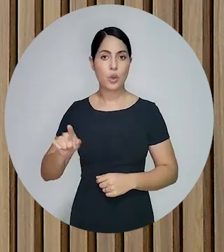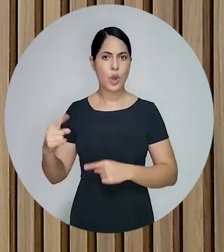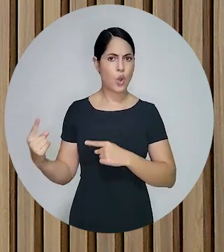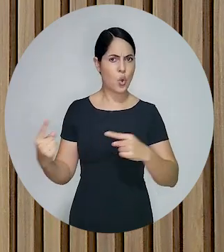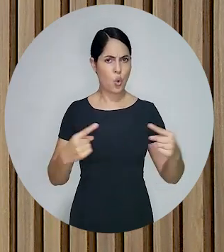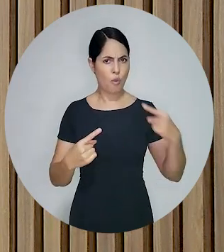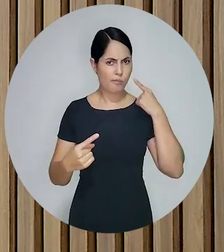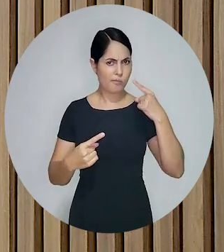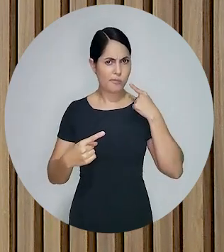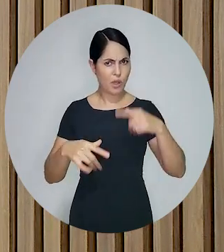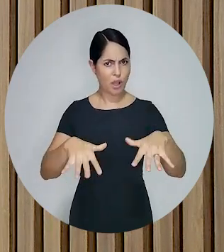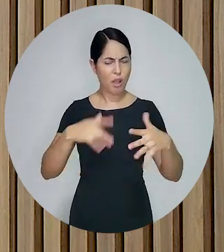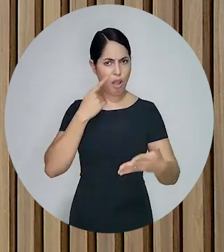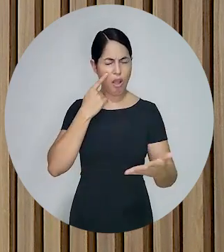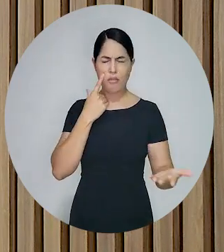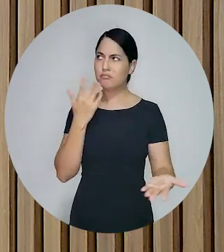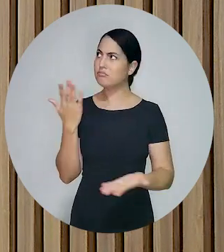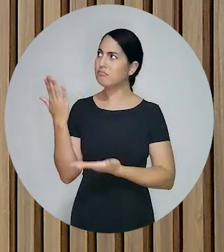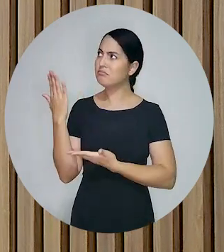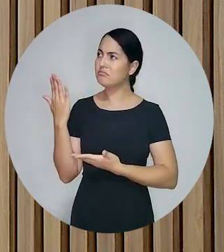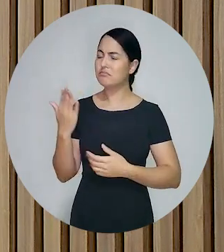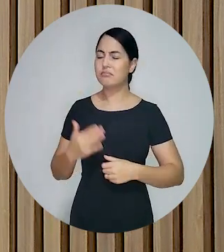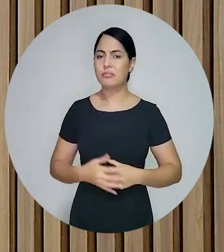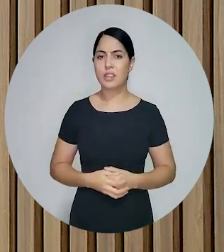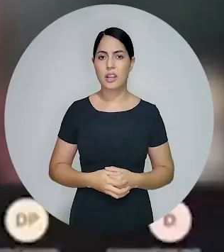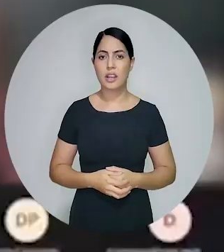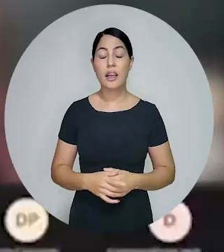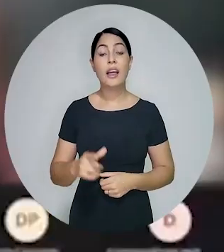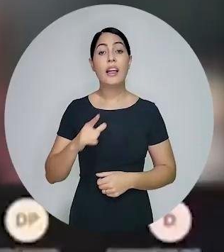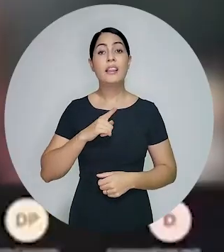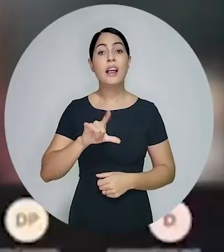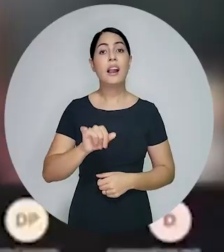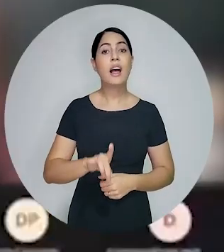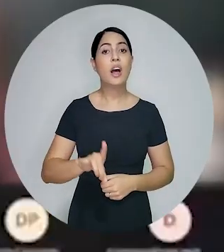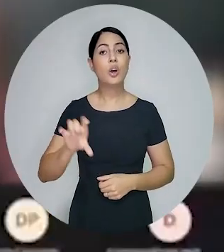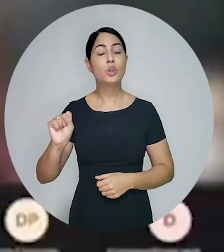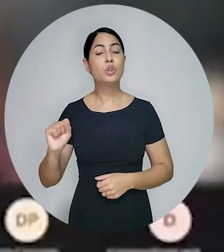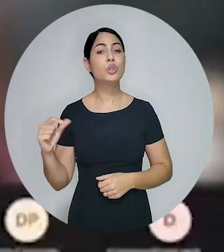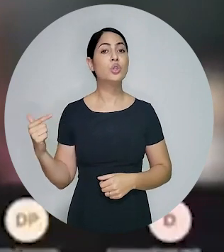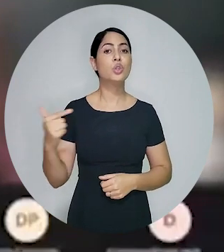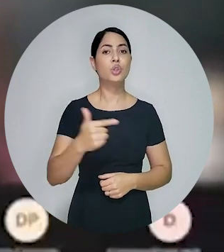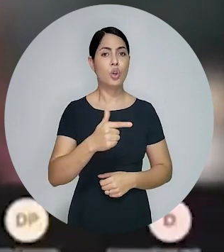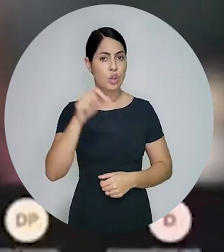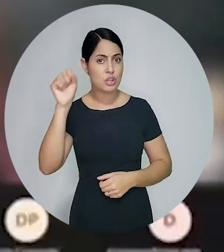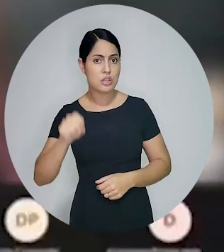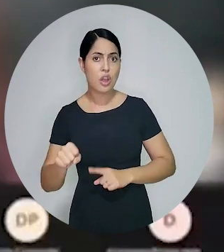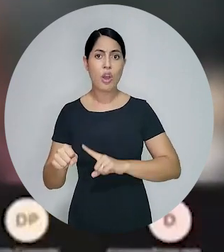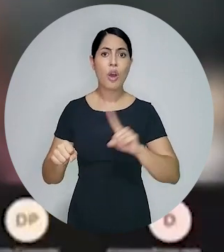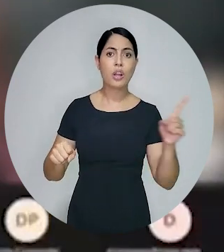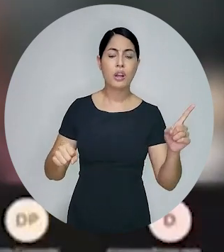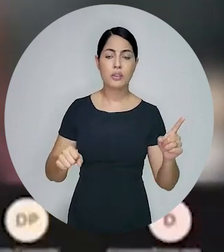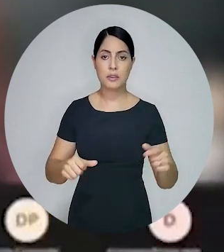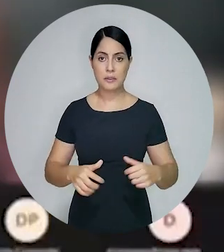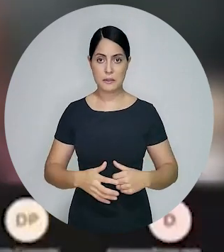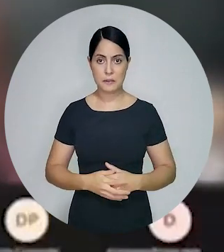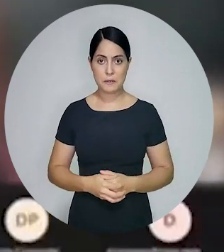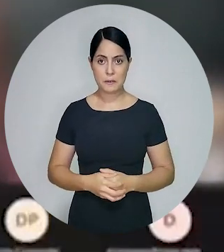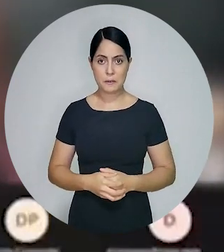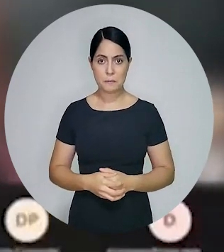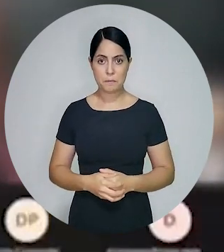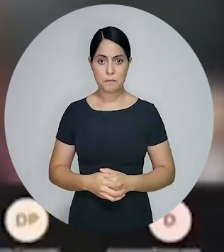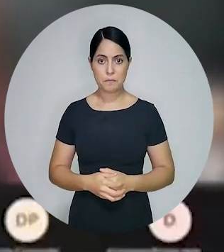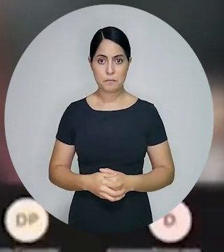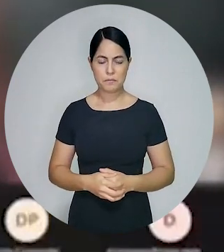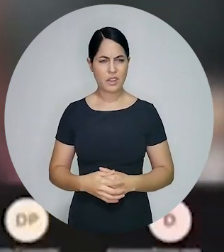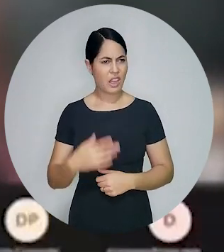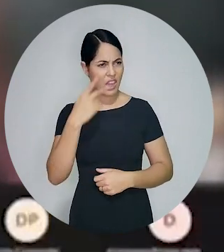ofende advogados que estavam na sessão. Veja só. Juntado aos autos, vieram de um outro numeral? Sim ou